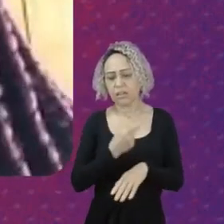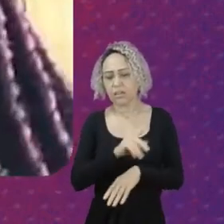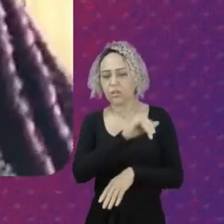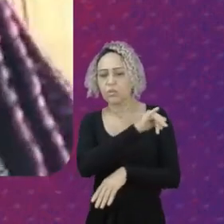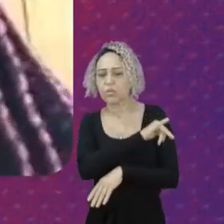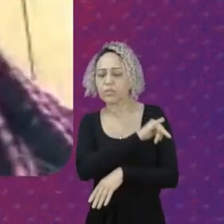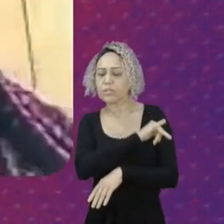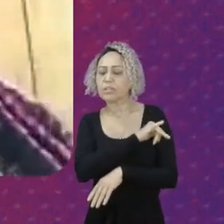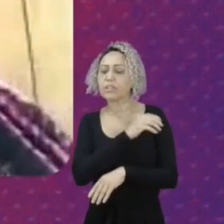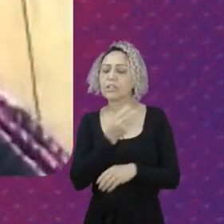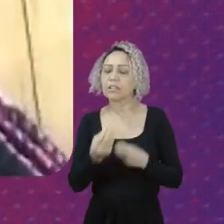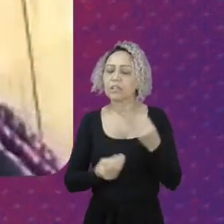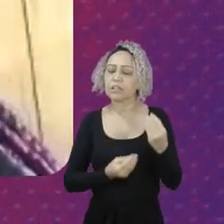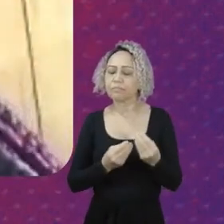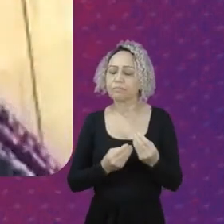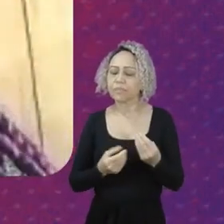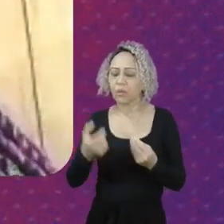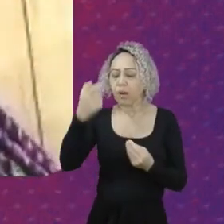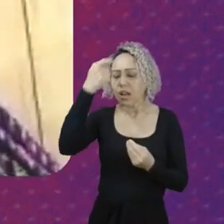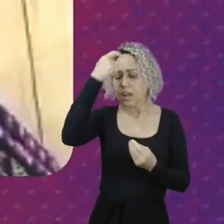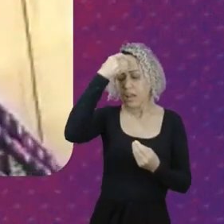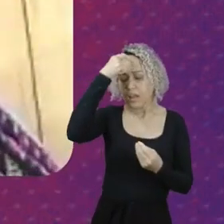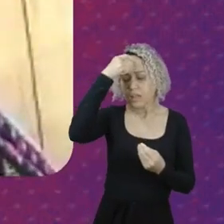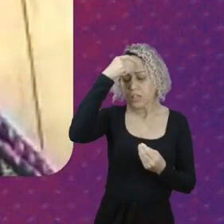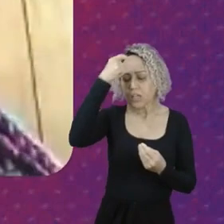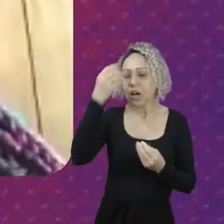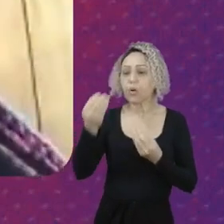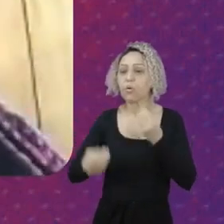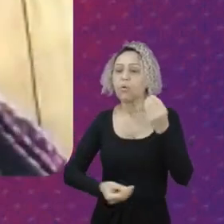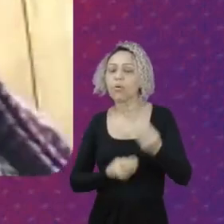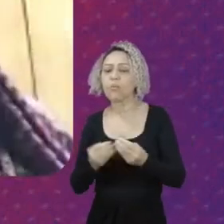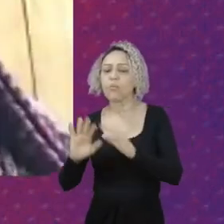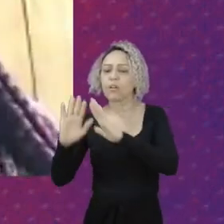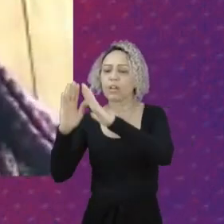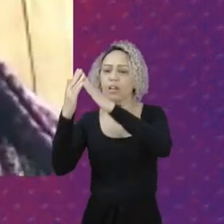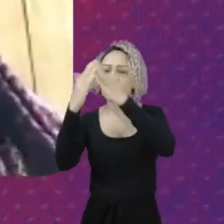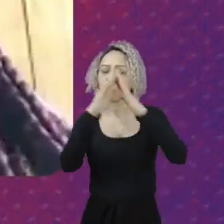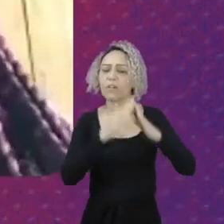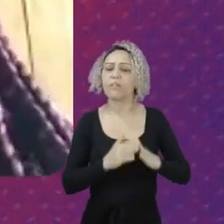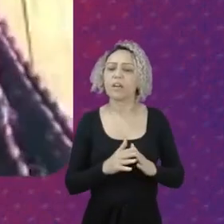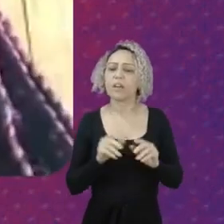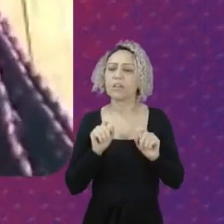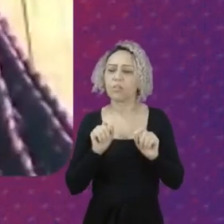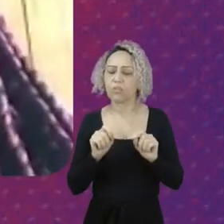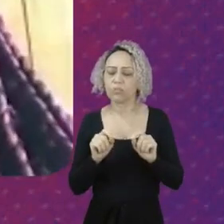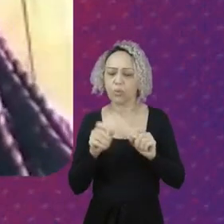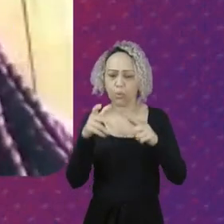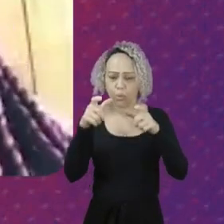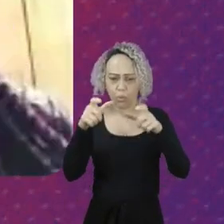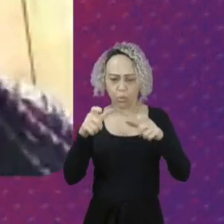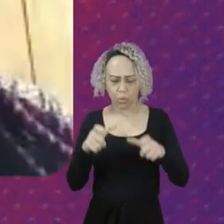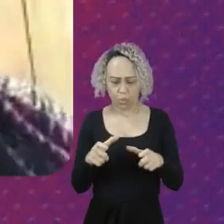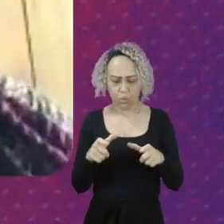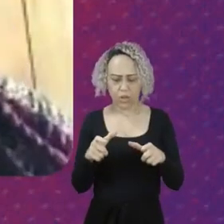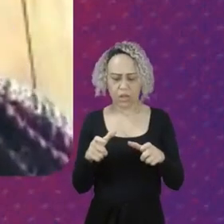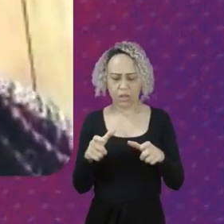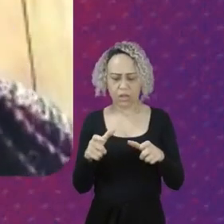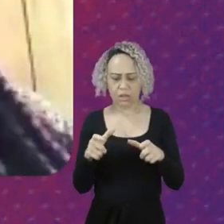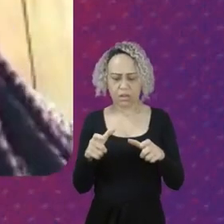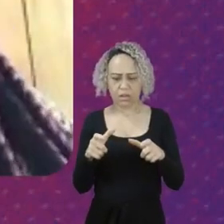uma lógica onde a favela vai se constituir como um lugar de